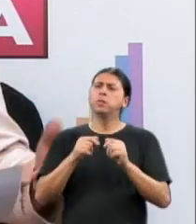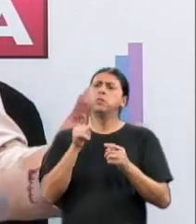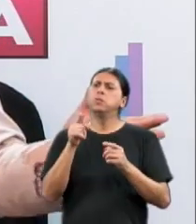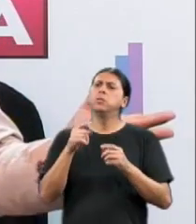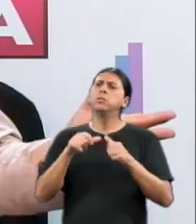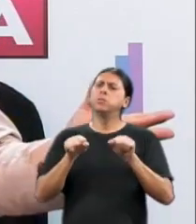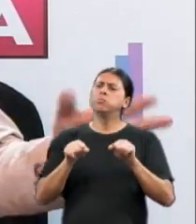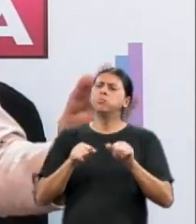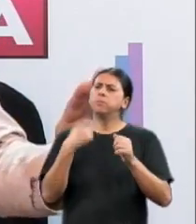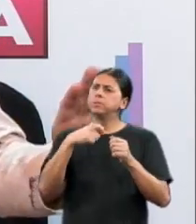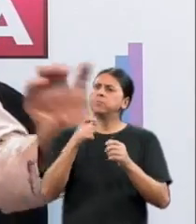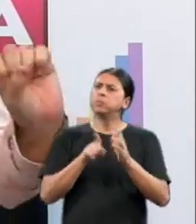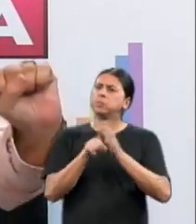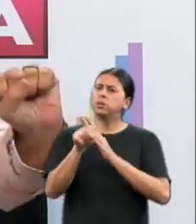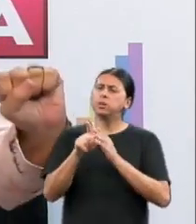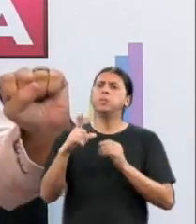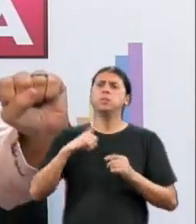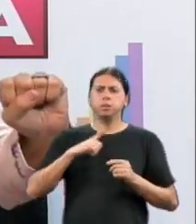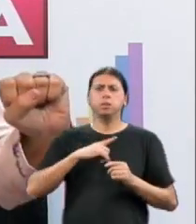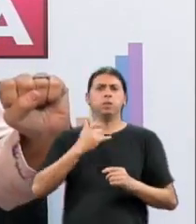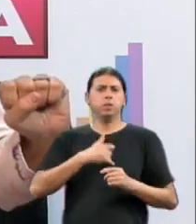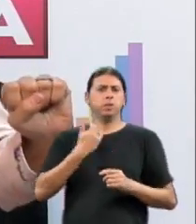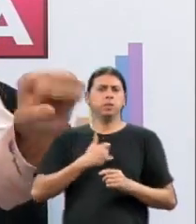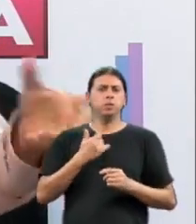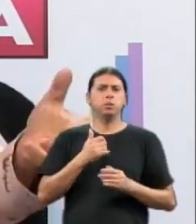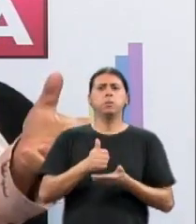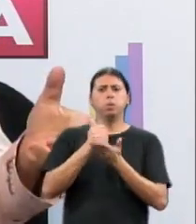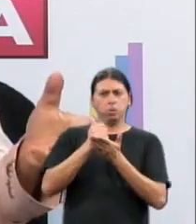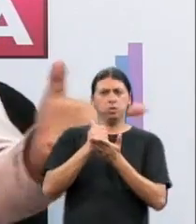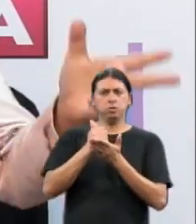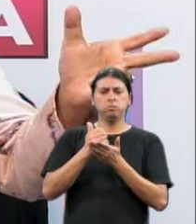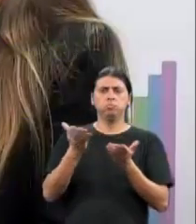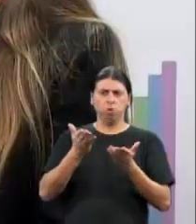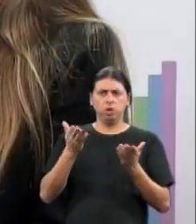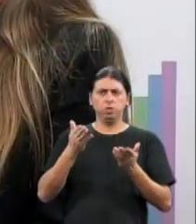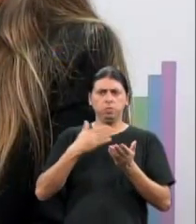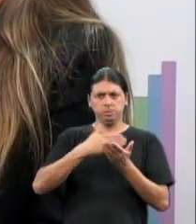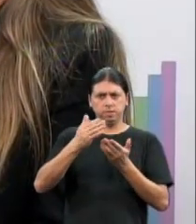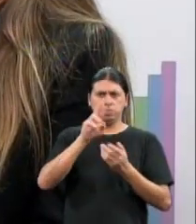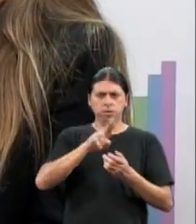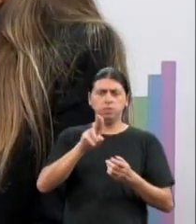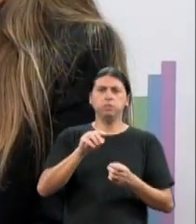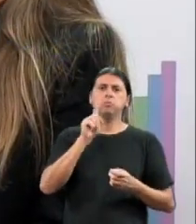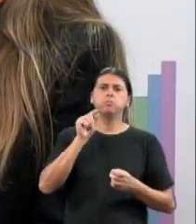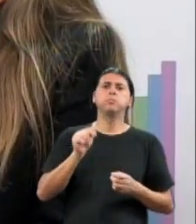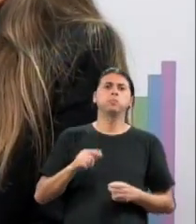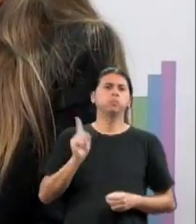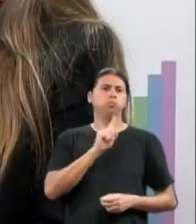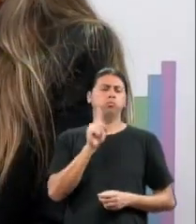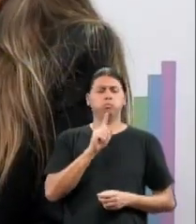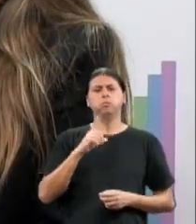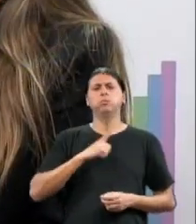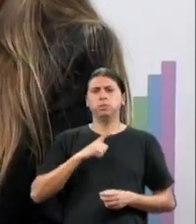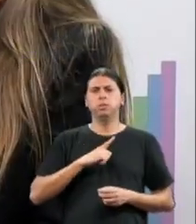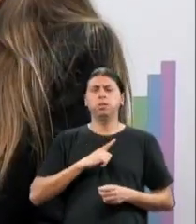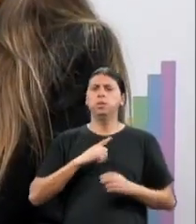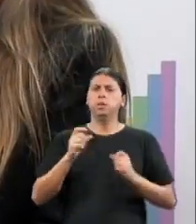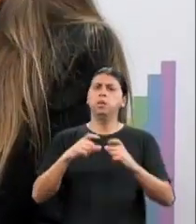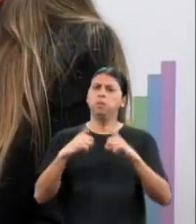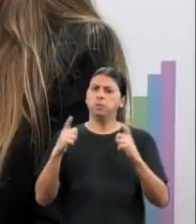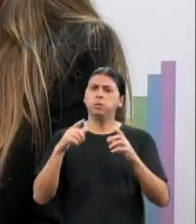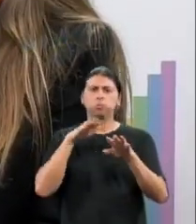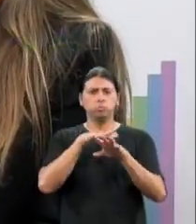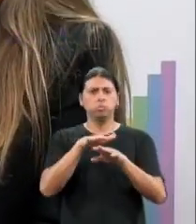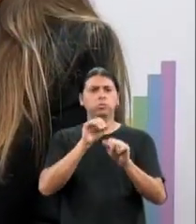não posso deixar de perguntar, existe uma idade mínima para começar a usar? Não. Nós estamos em plena